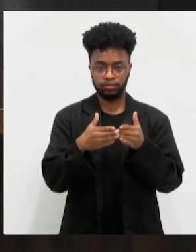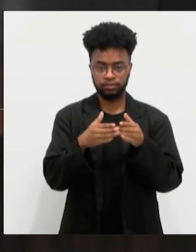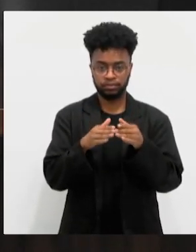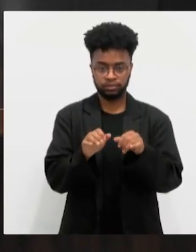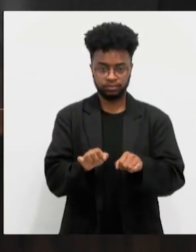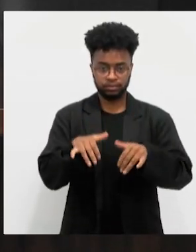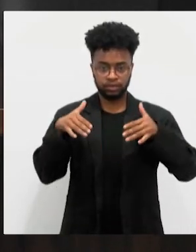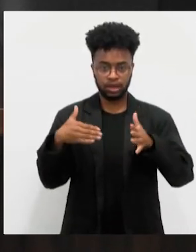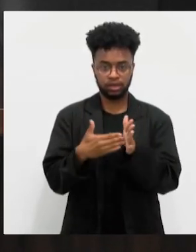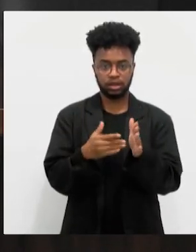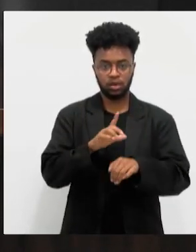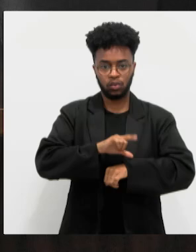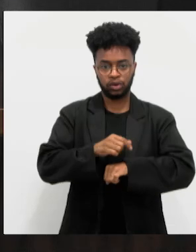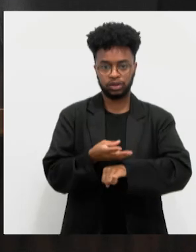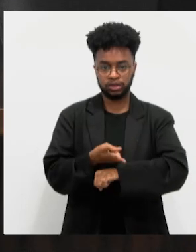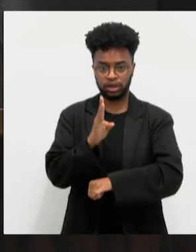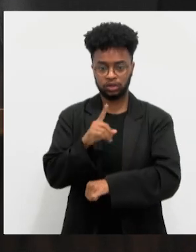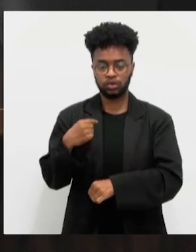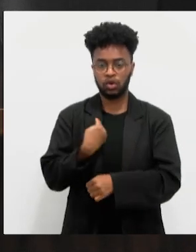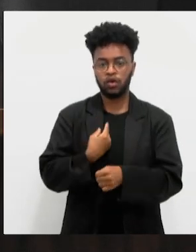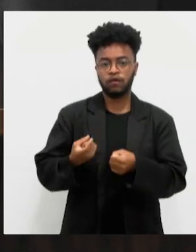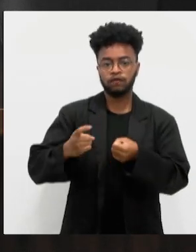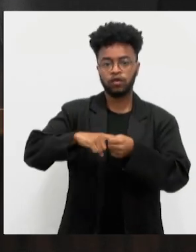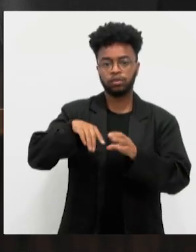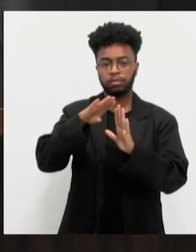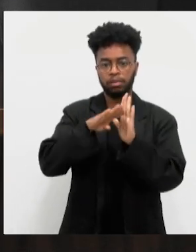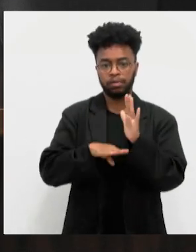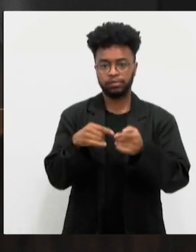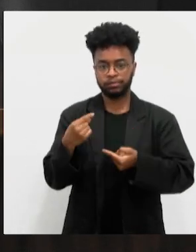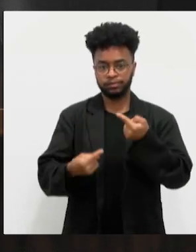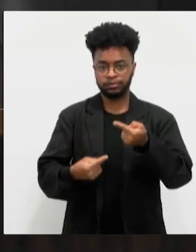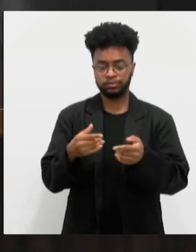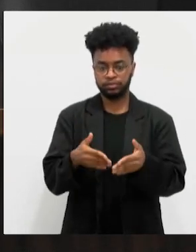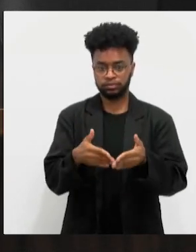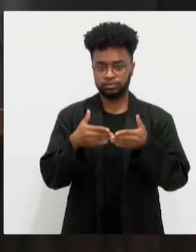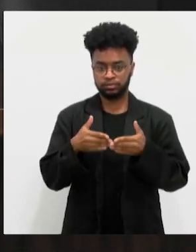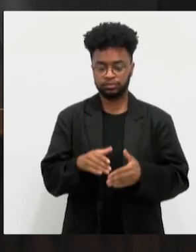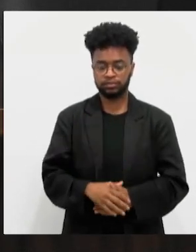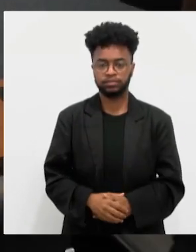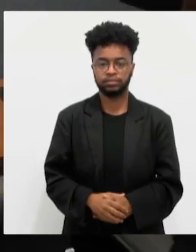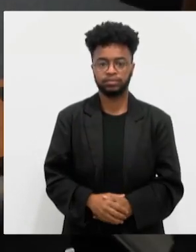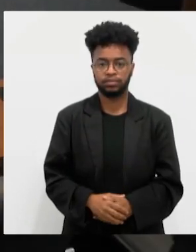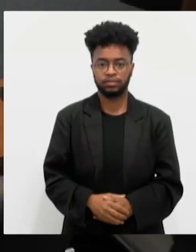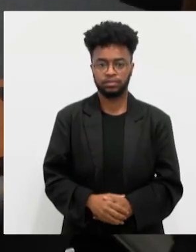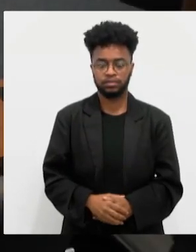até às 15 horas, quando retornaremos com a ordem do dia. Está suspensa a sessão.